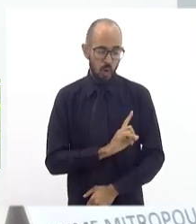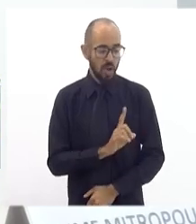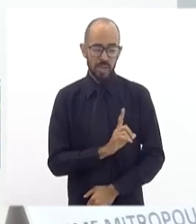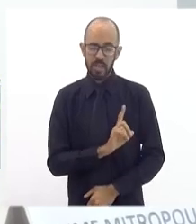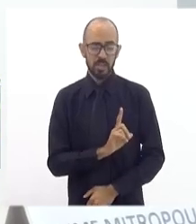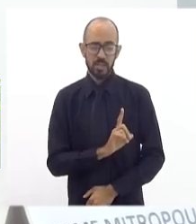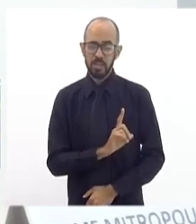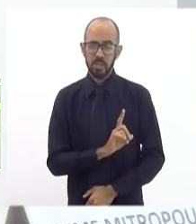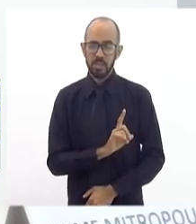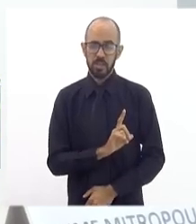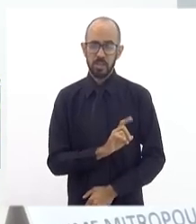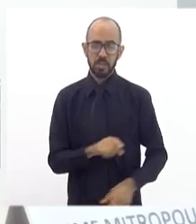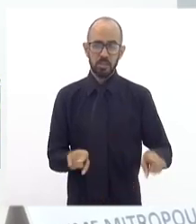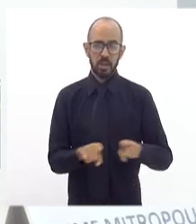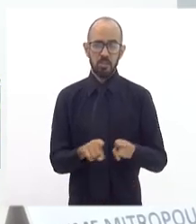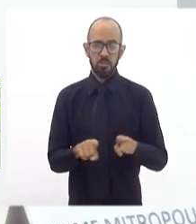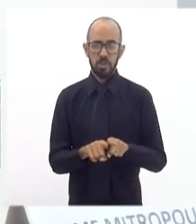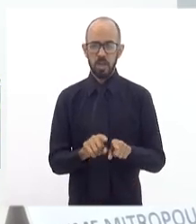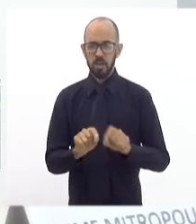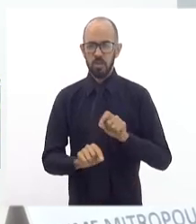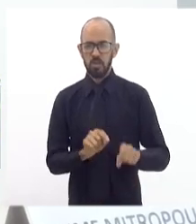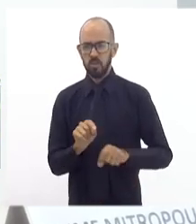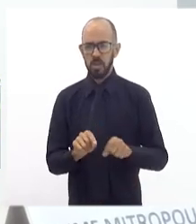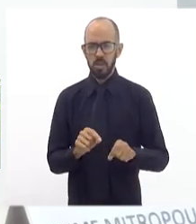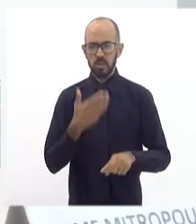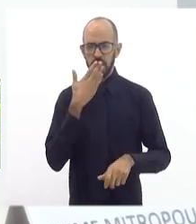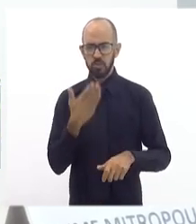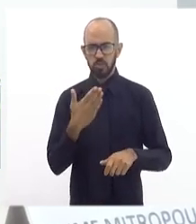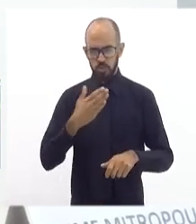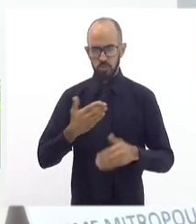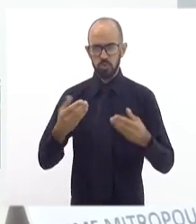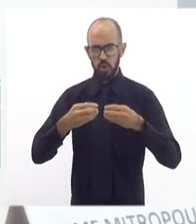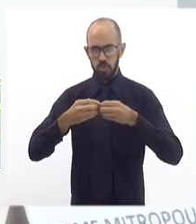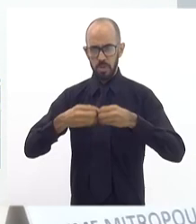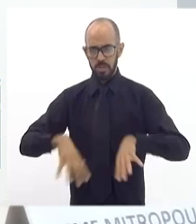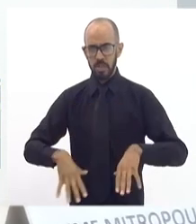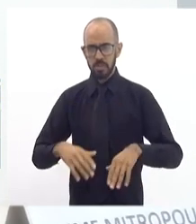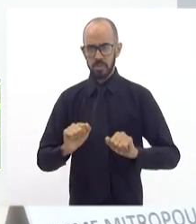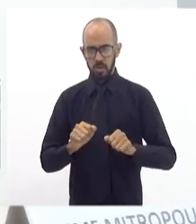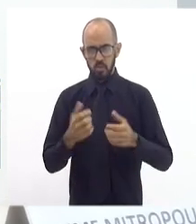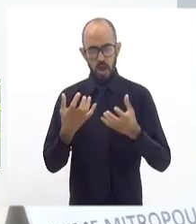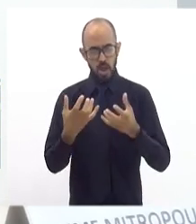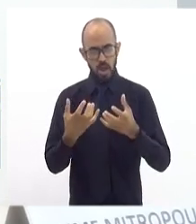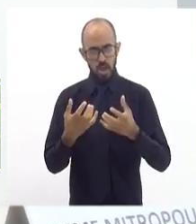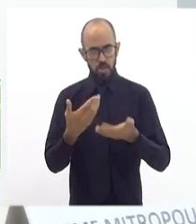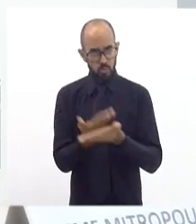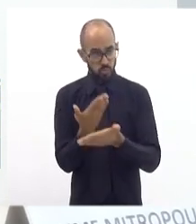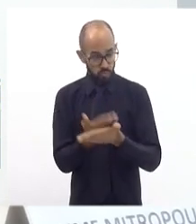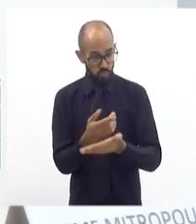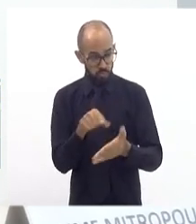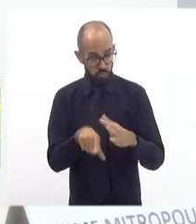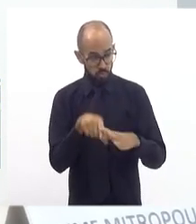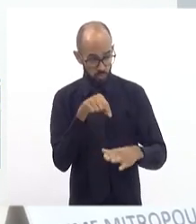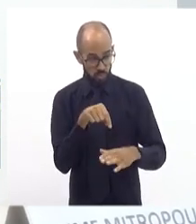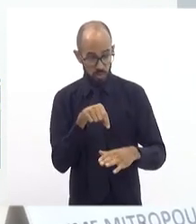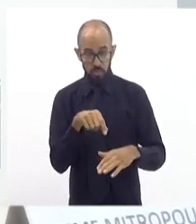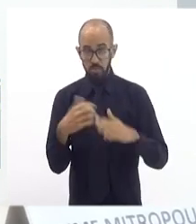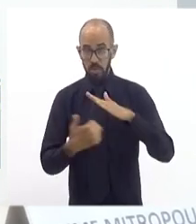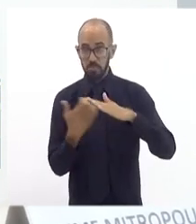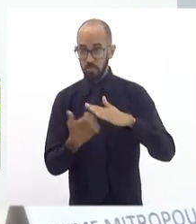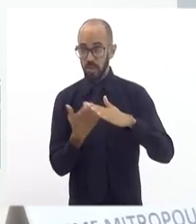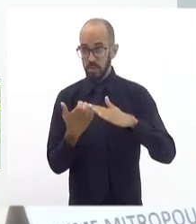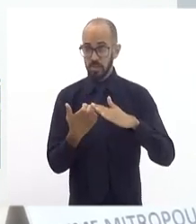avaliado em mais inclusive o tipo de compensação adotado escolhido pela empresa